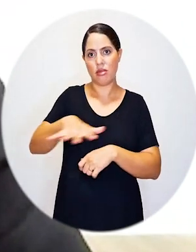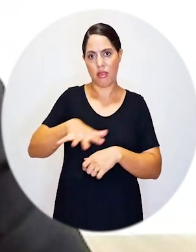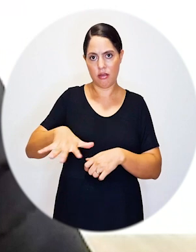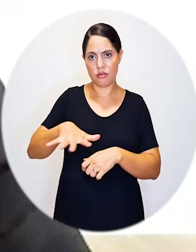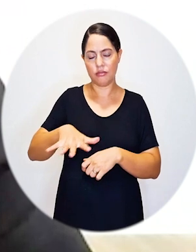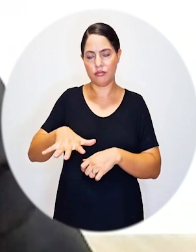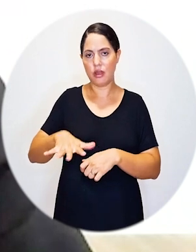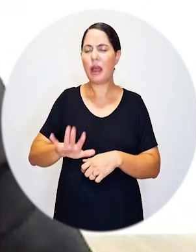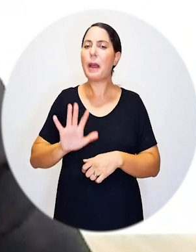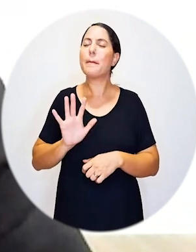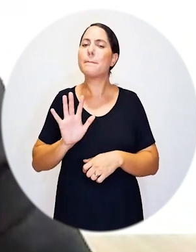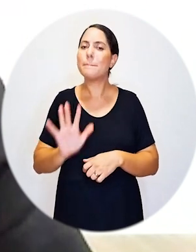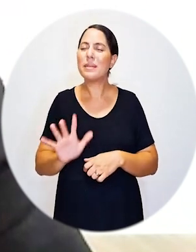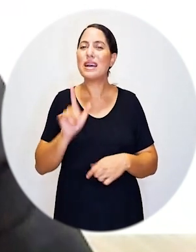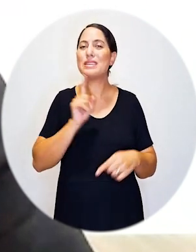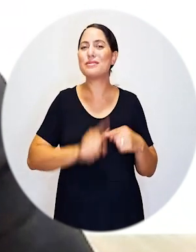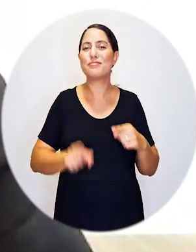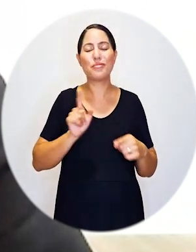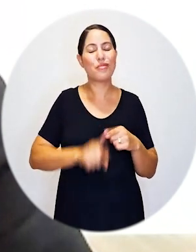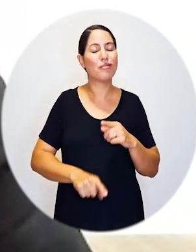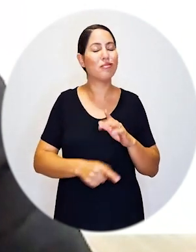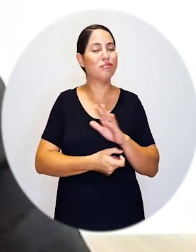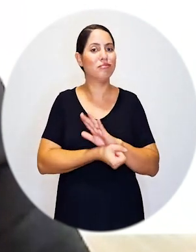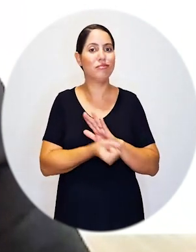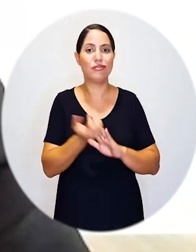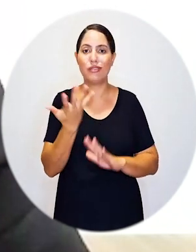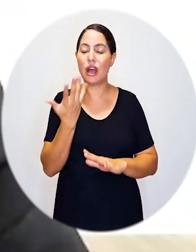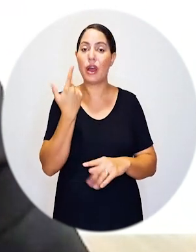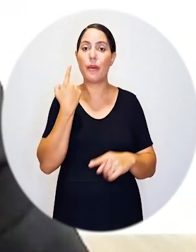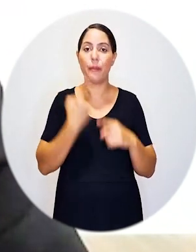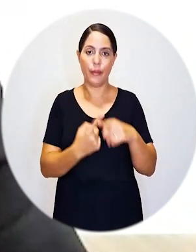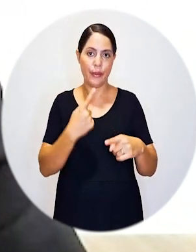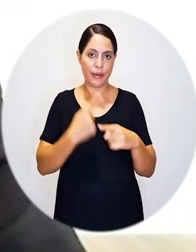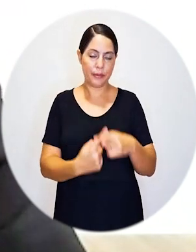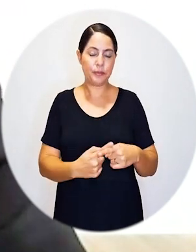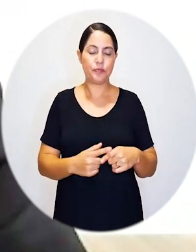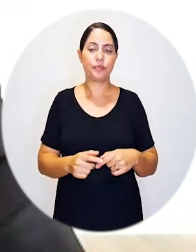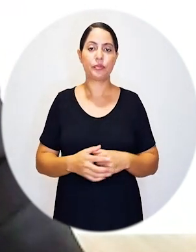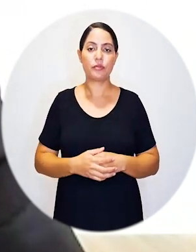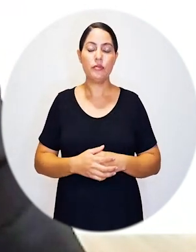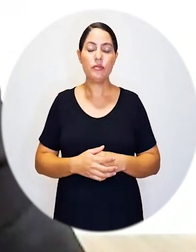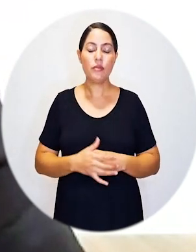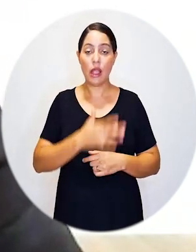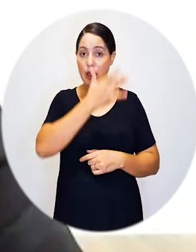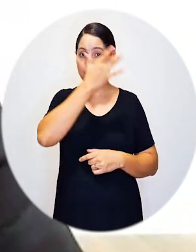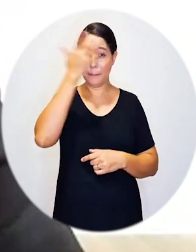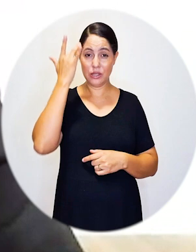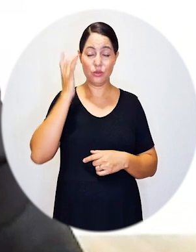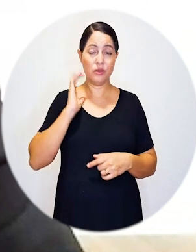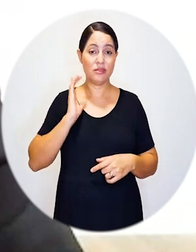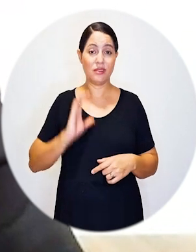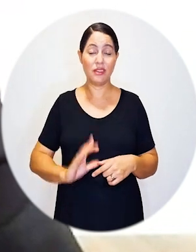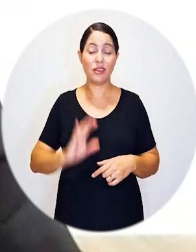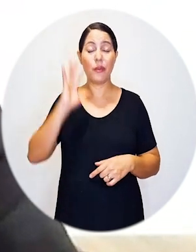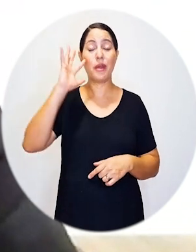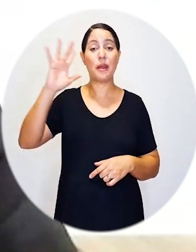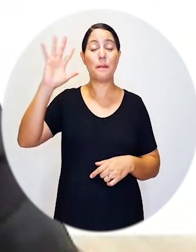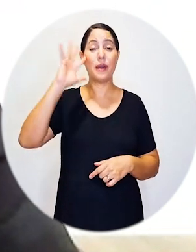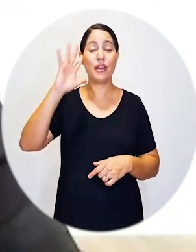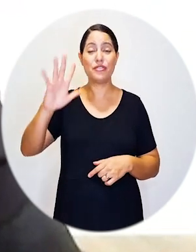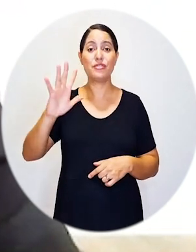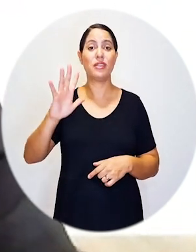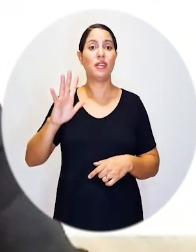feriado local. E sempre causou muitos problemas, né? O cidadão espera que o